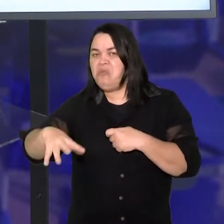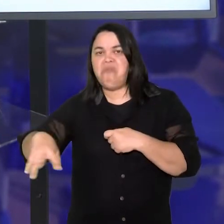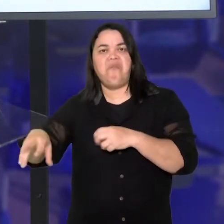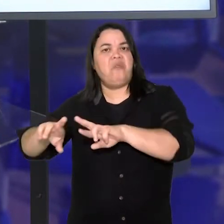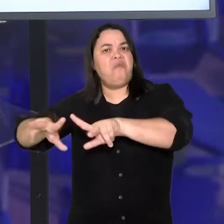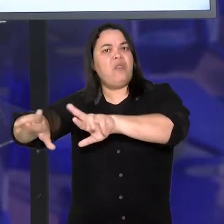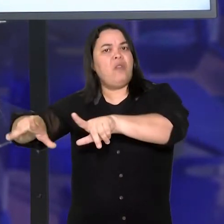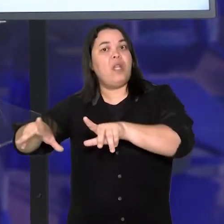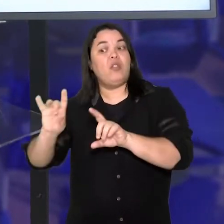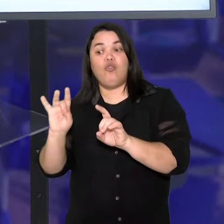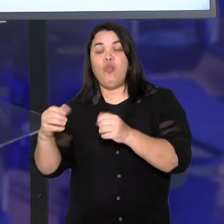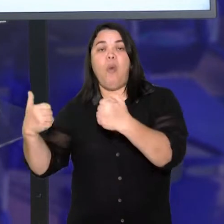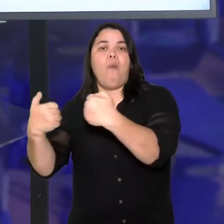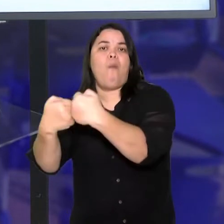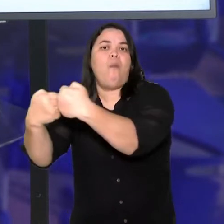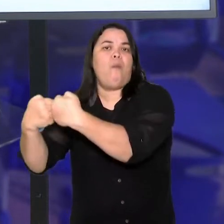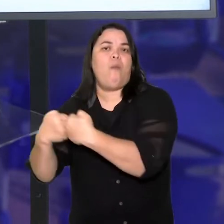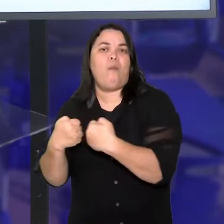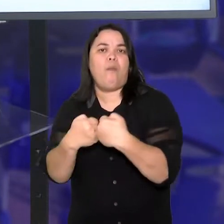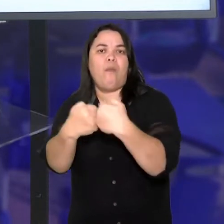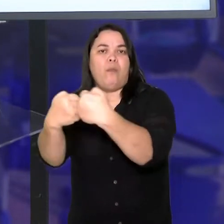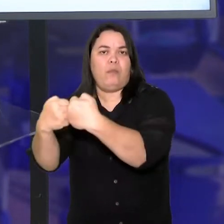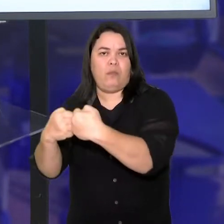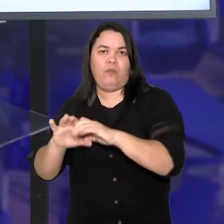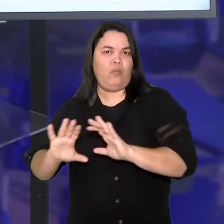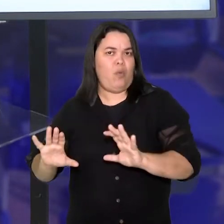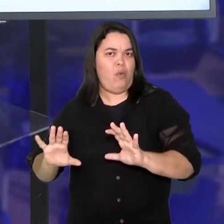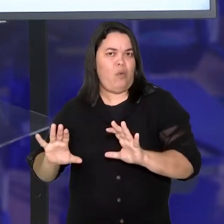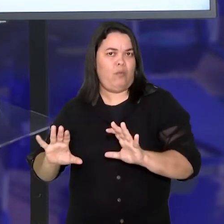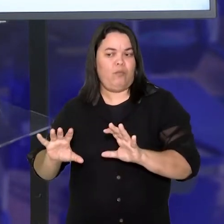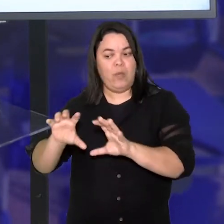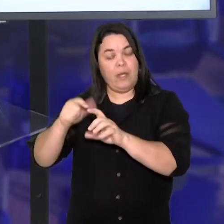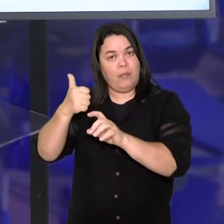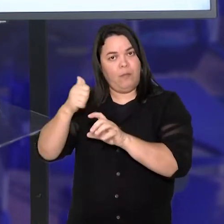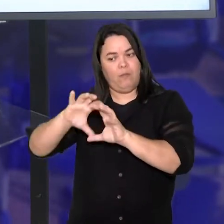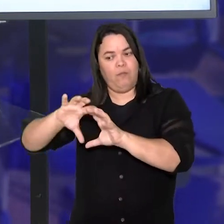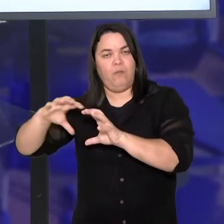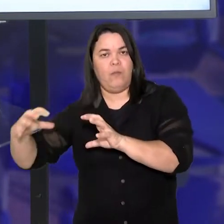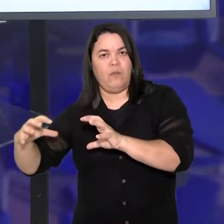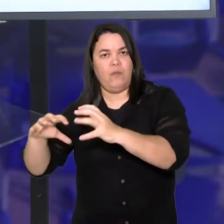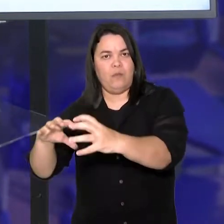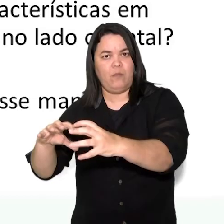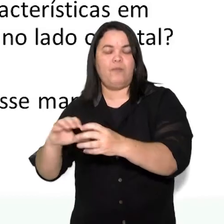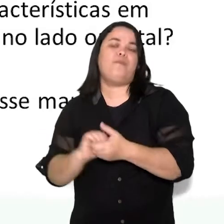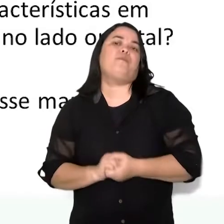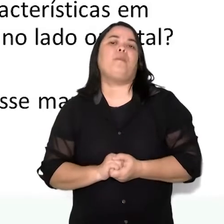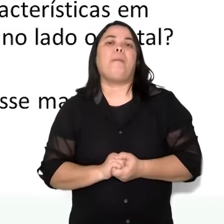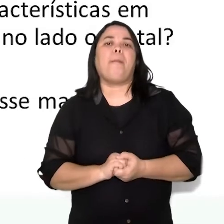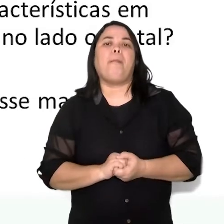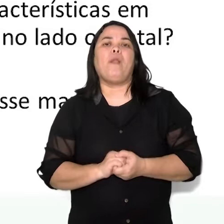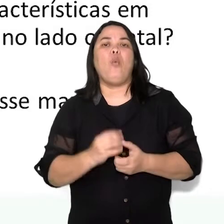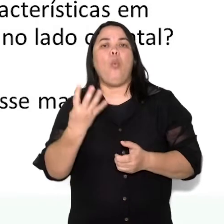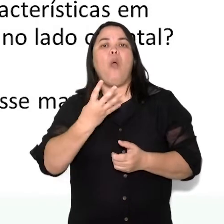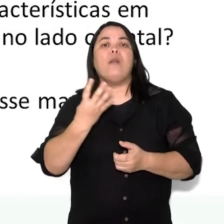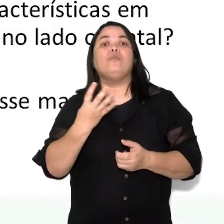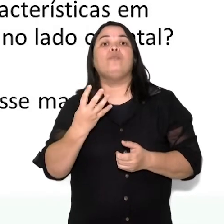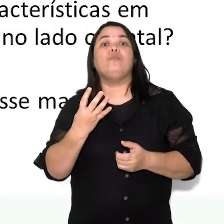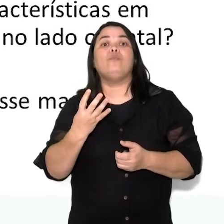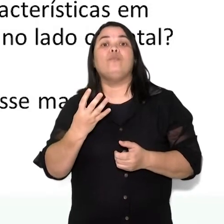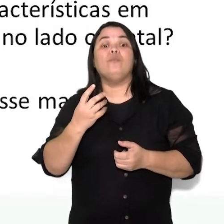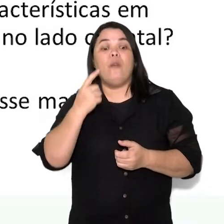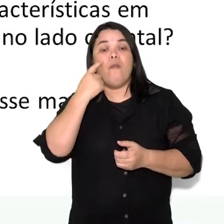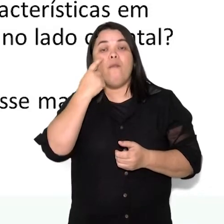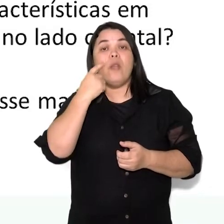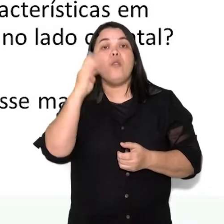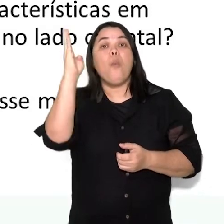certo? Essa divisão que é a divisão por localização geográfica, essa da segunda imagem. E o quarto, posicione o Brasil e